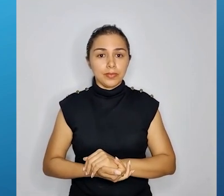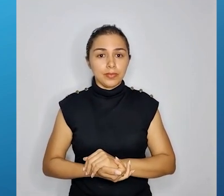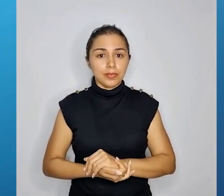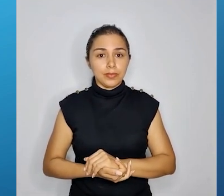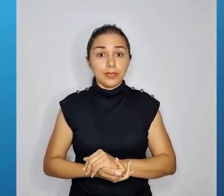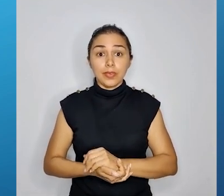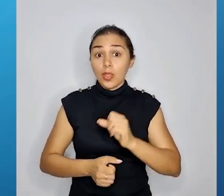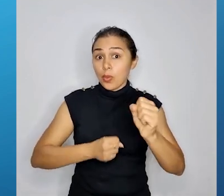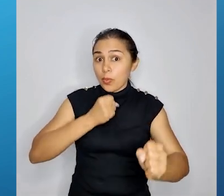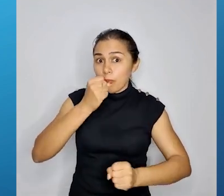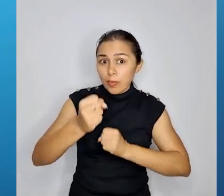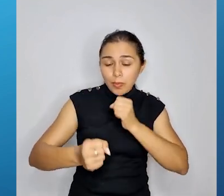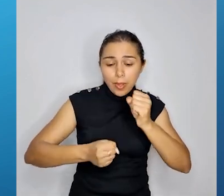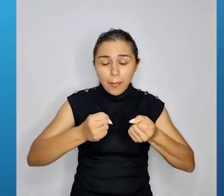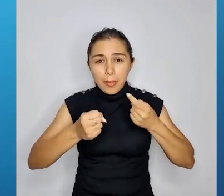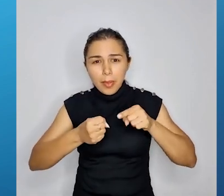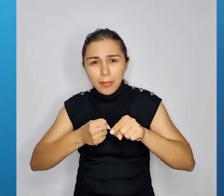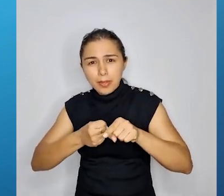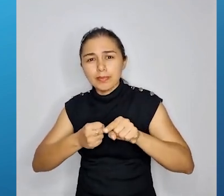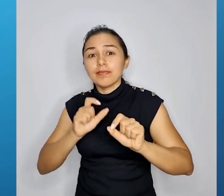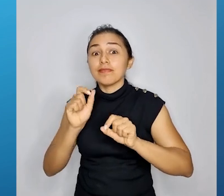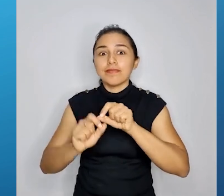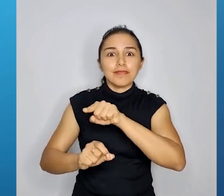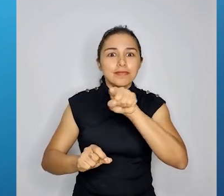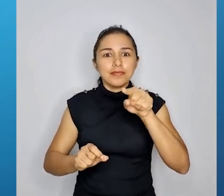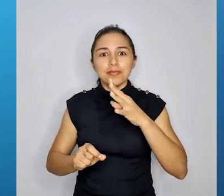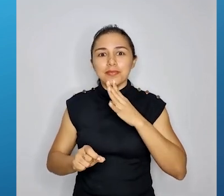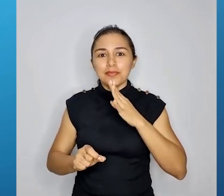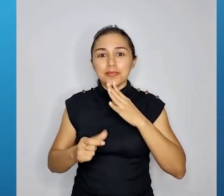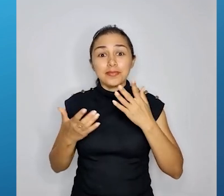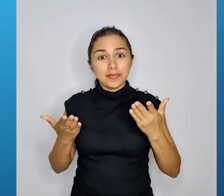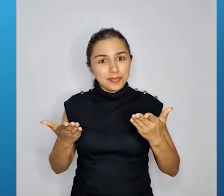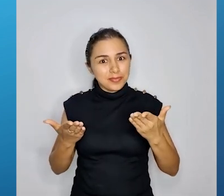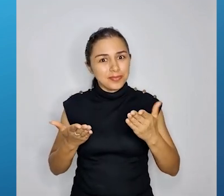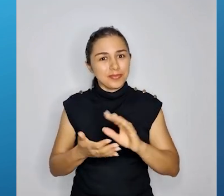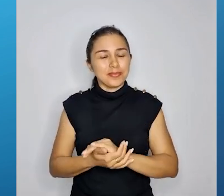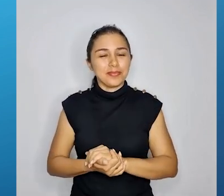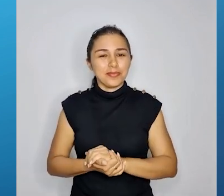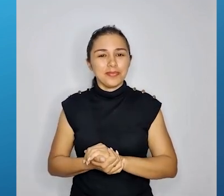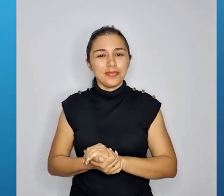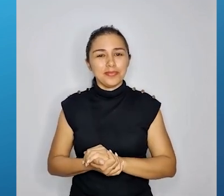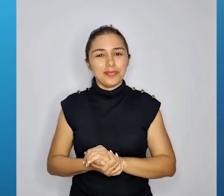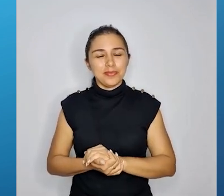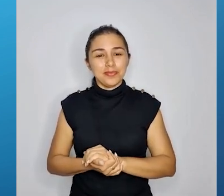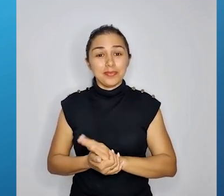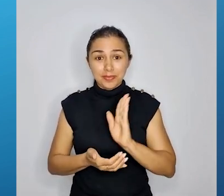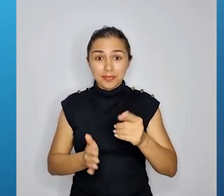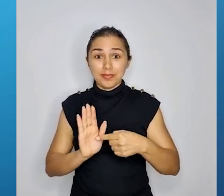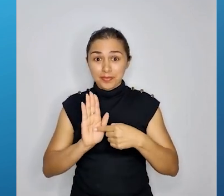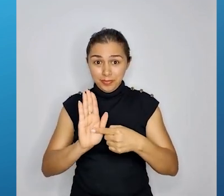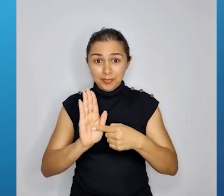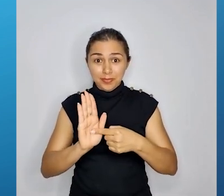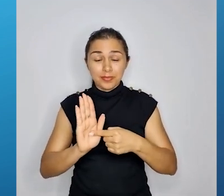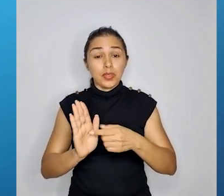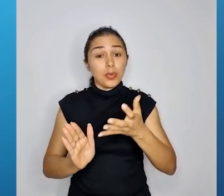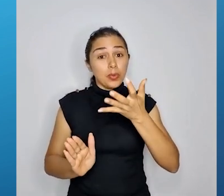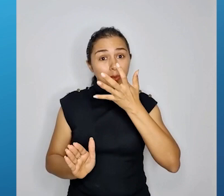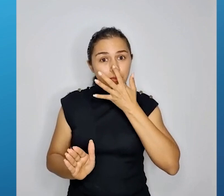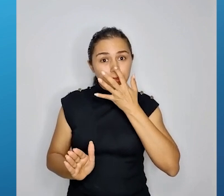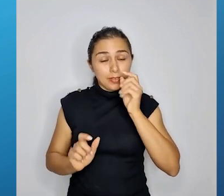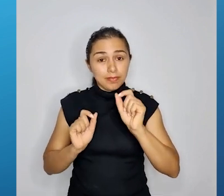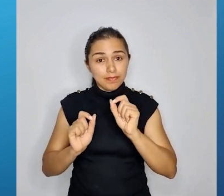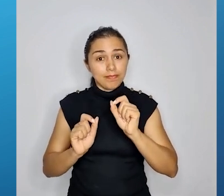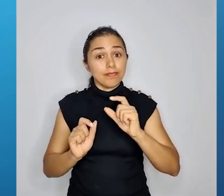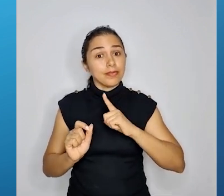as maratonas, quais são os seus conhecimentos iniciais a respeito dessa prova? Como eu coloquei para vocês anteriormente, já observaram